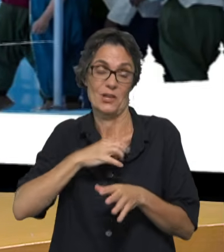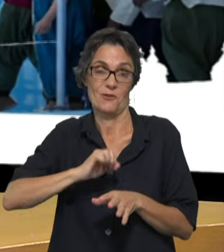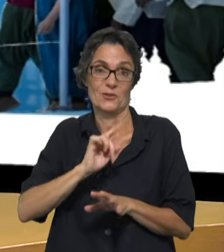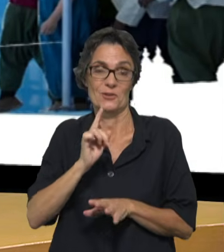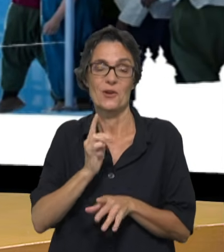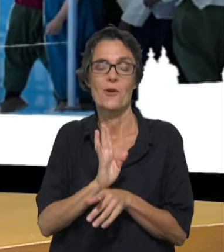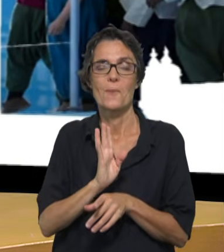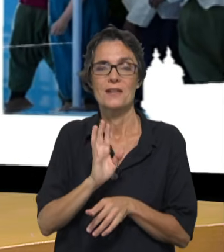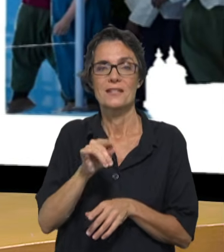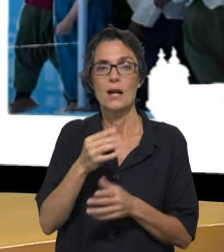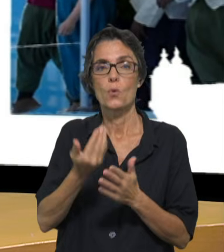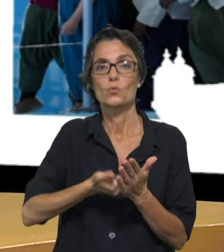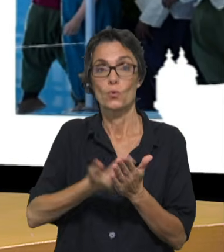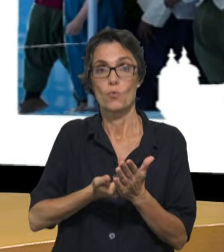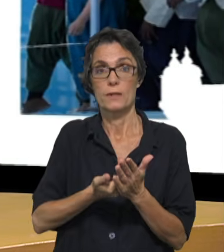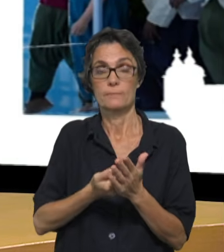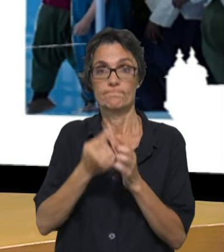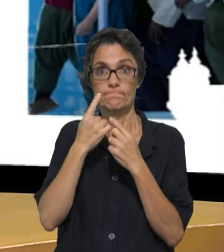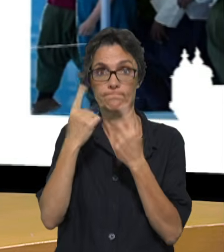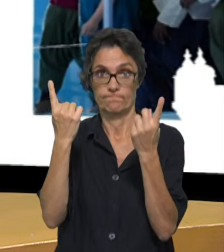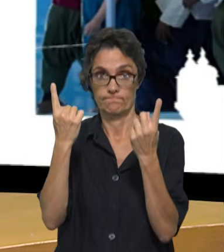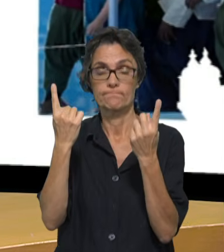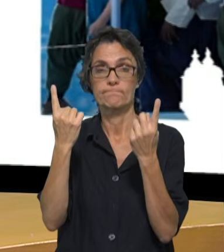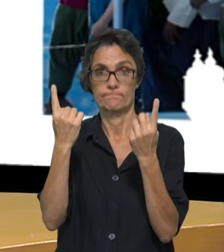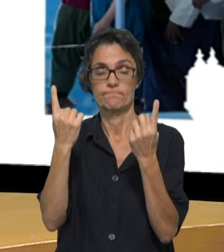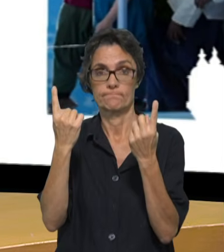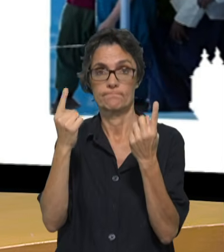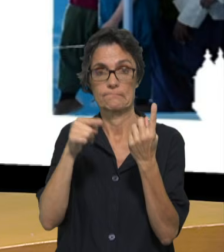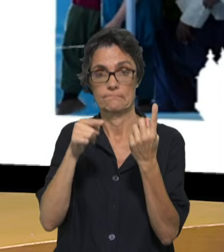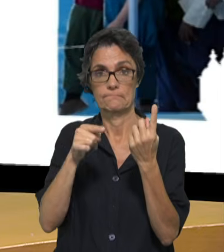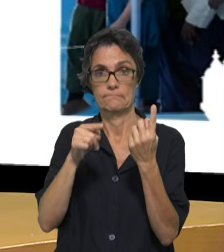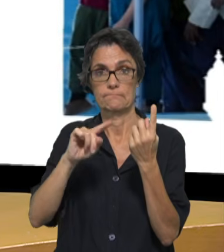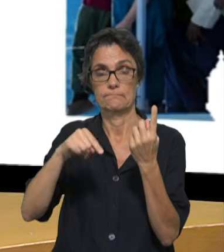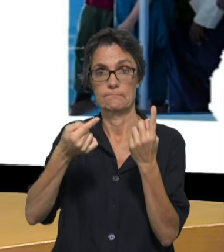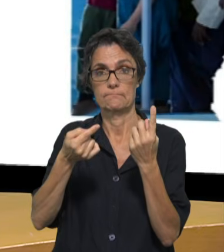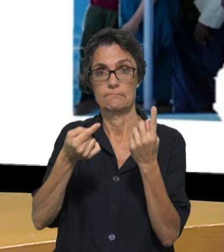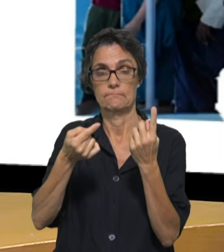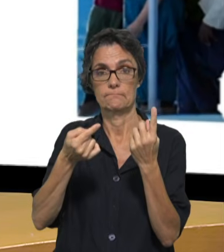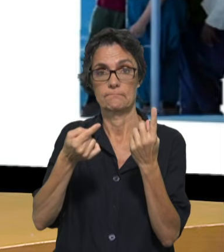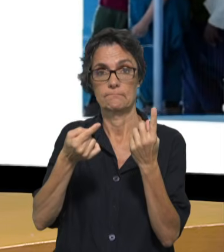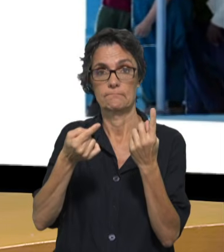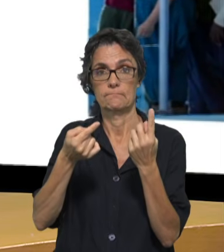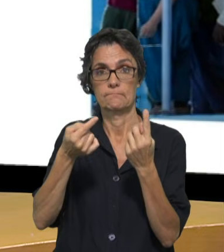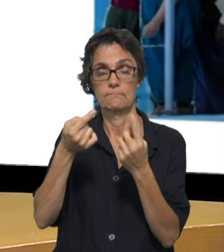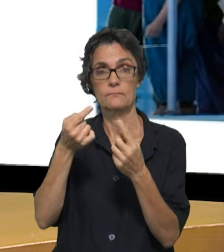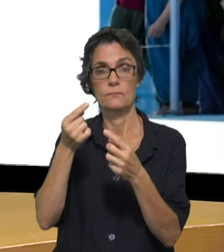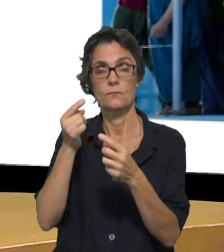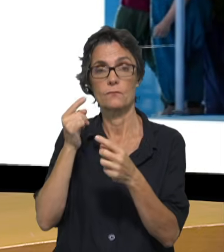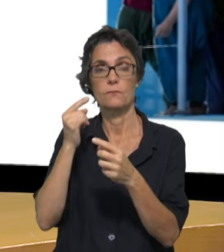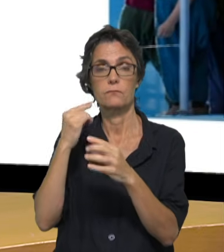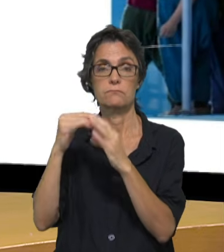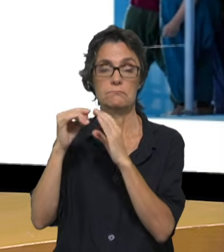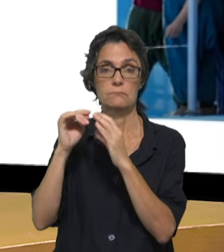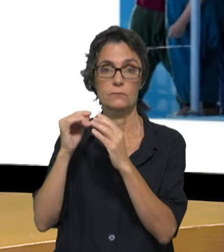Embora saiu um documento dessas jornadas que foi traduzido, foi enviado para o Dicastério para